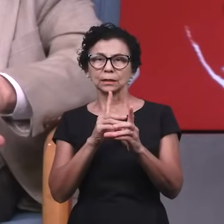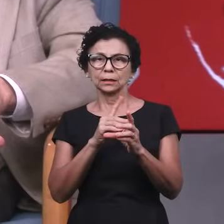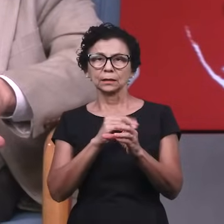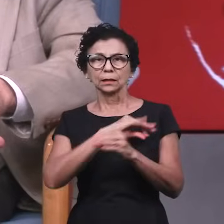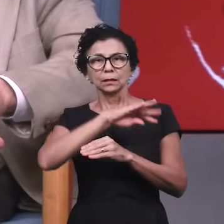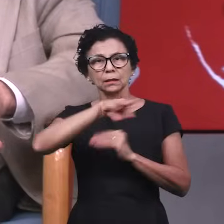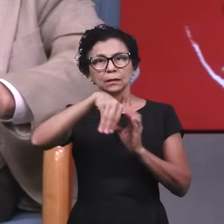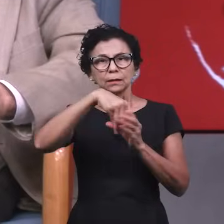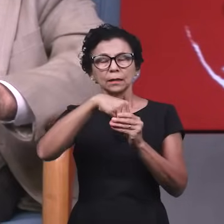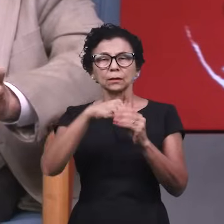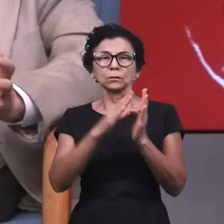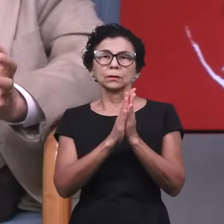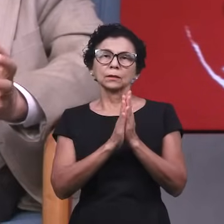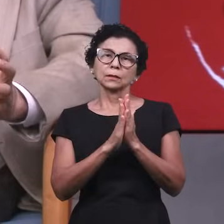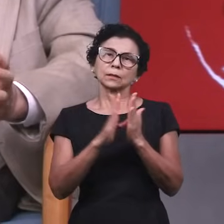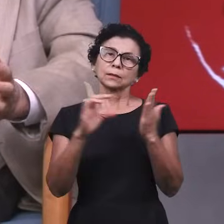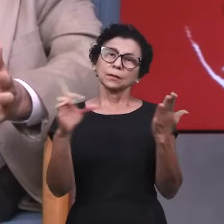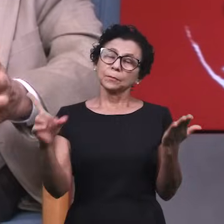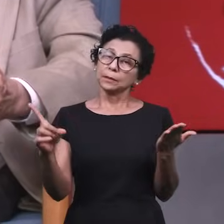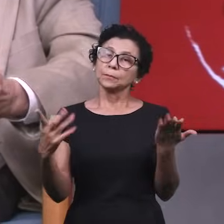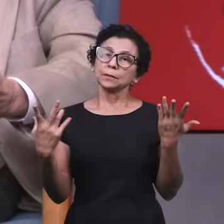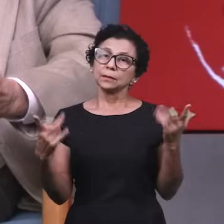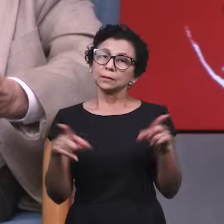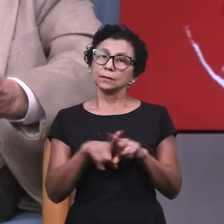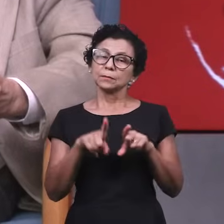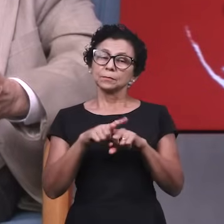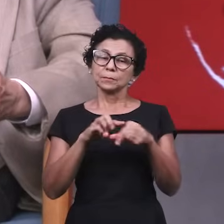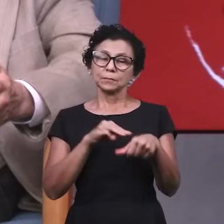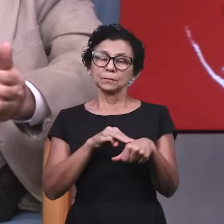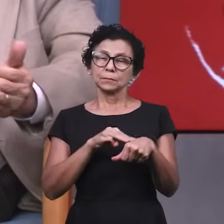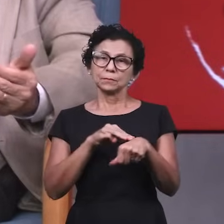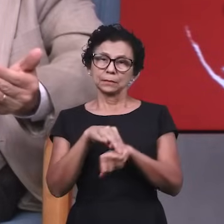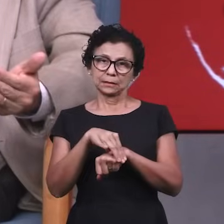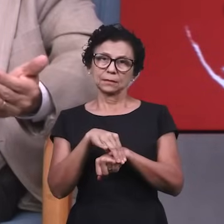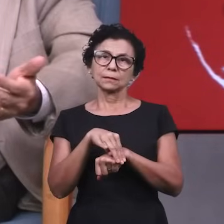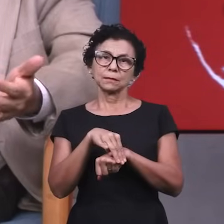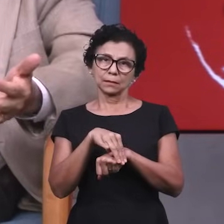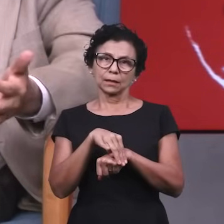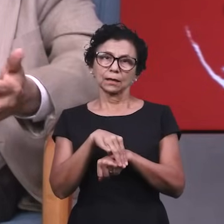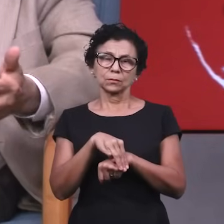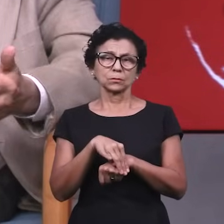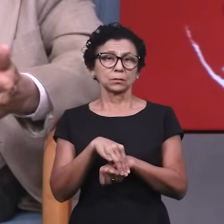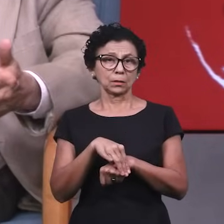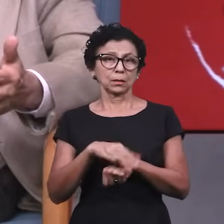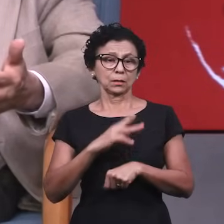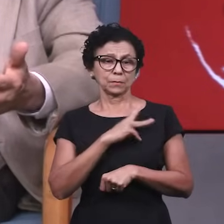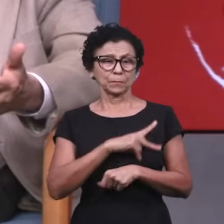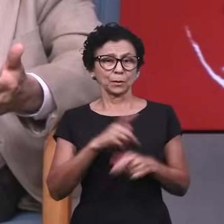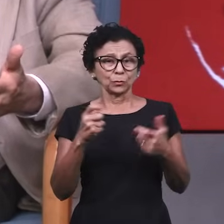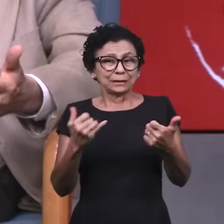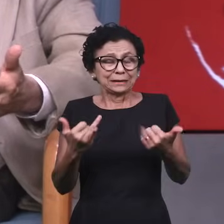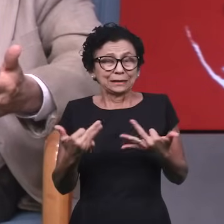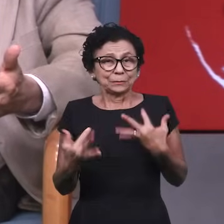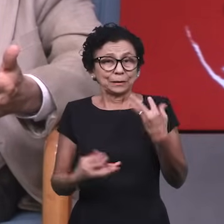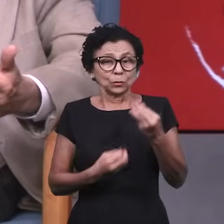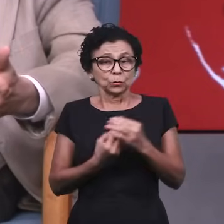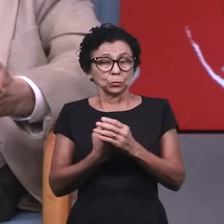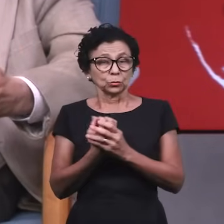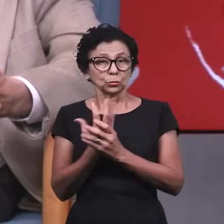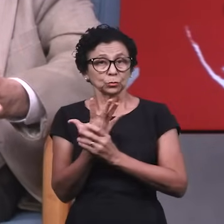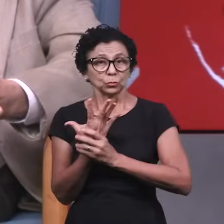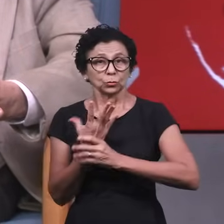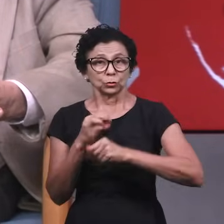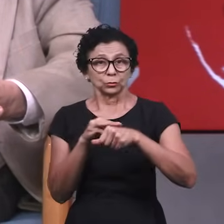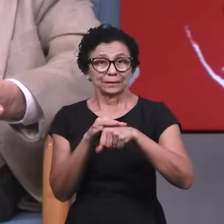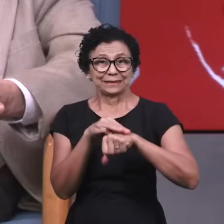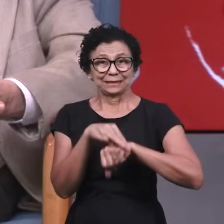como os ministérios e a identificação dos ministérios. E Paulo descreve como eles surgem